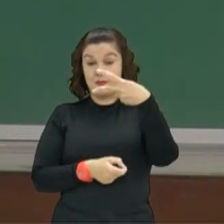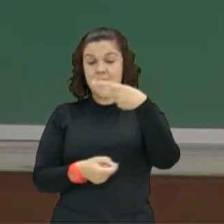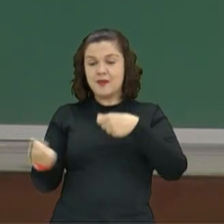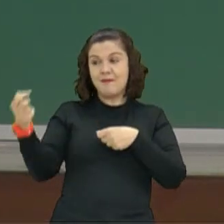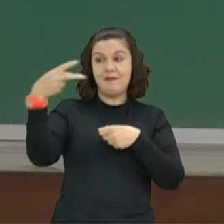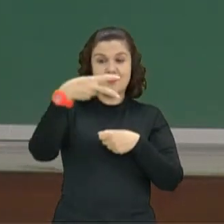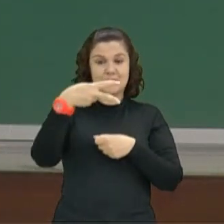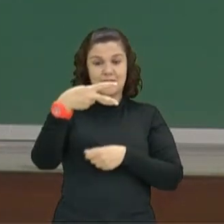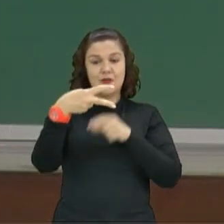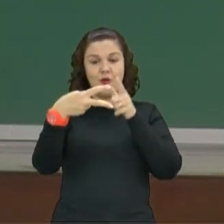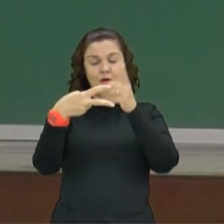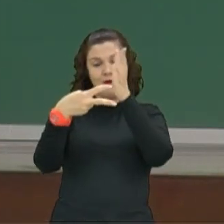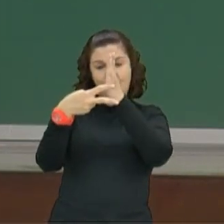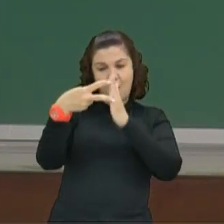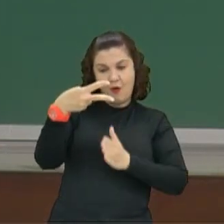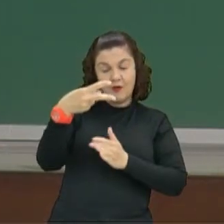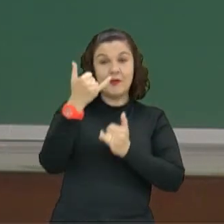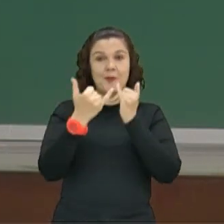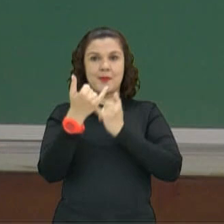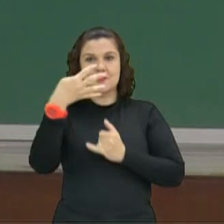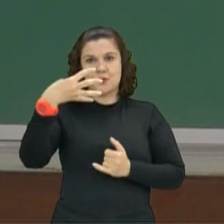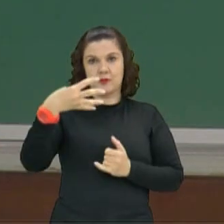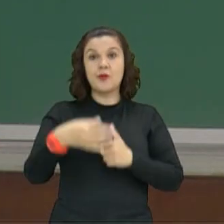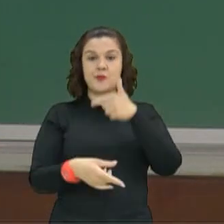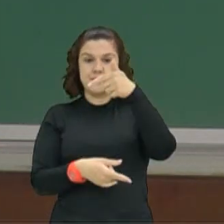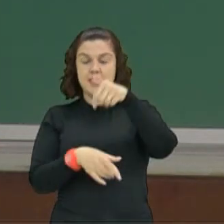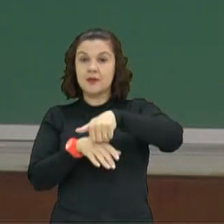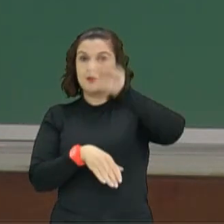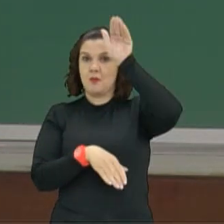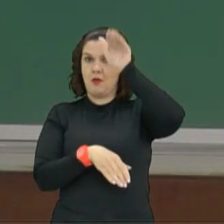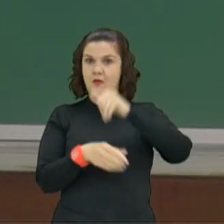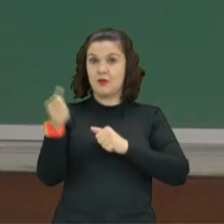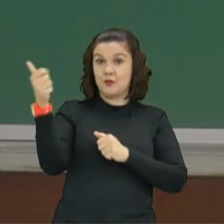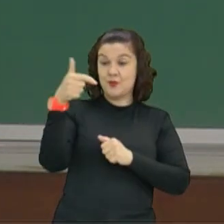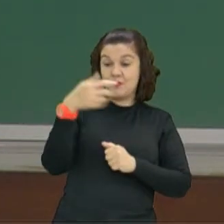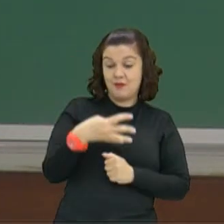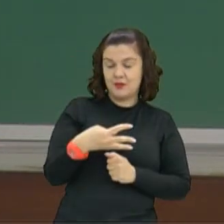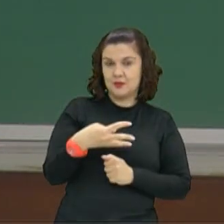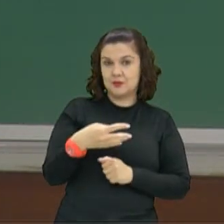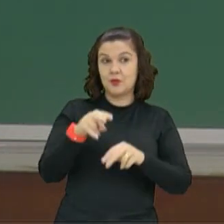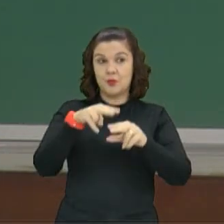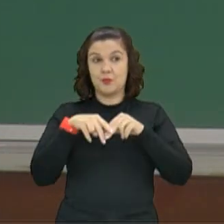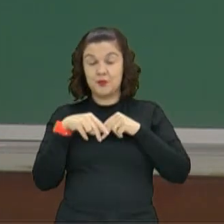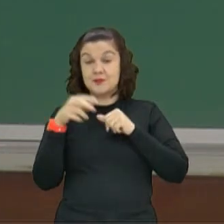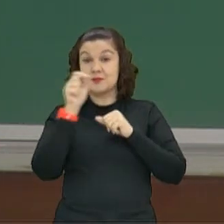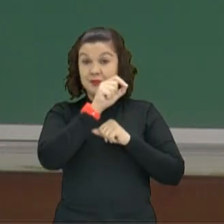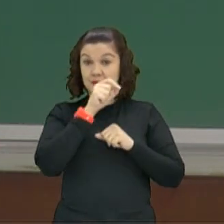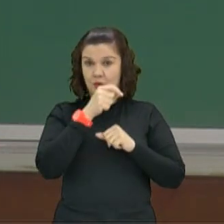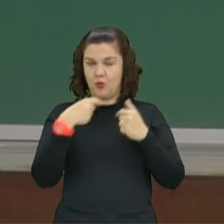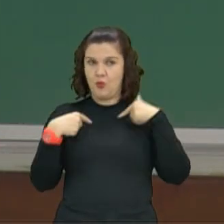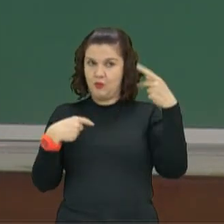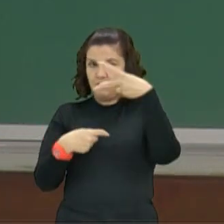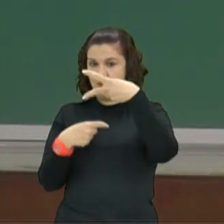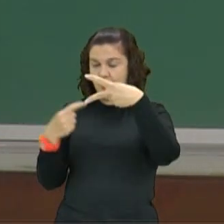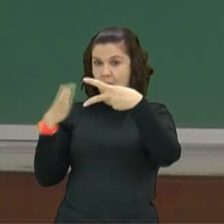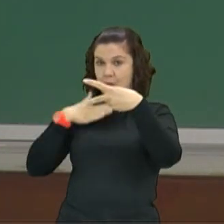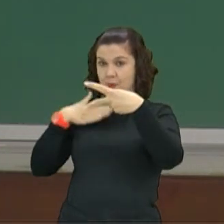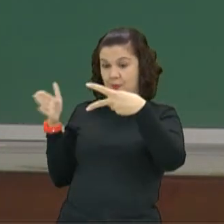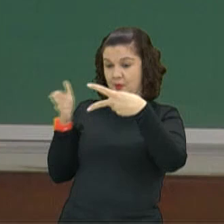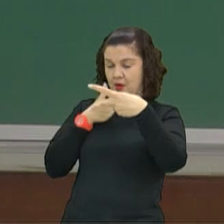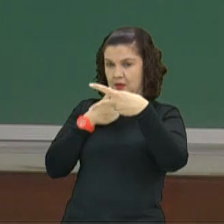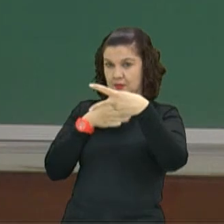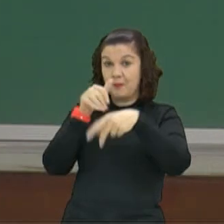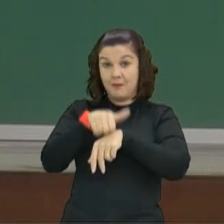4. Então lembre, 7 é maior que 4. Por isso que esse símbolo aqui voltado para o meu lado, aqui, ó, ele é